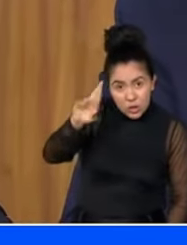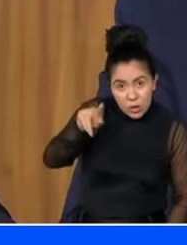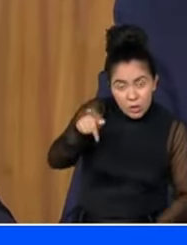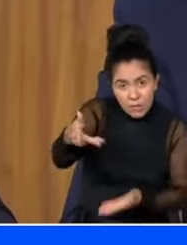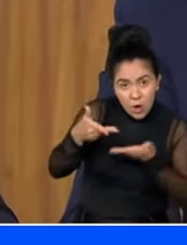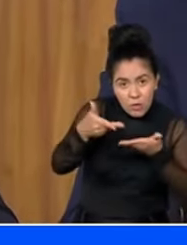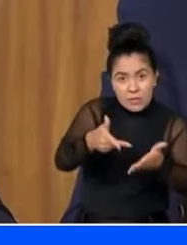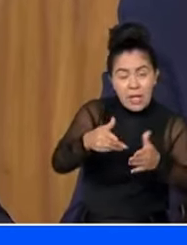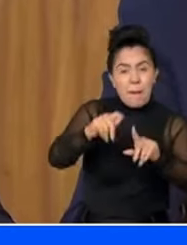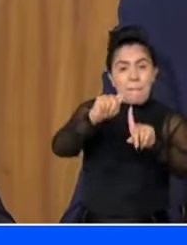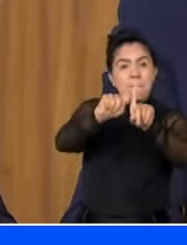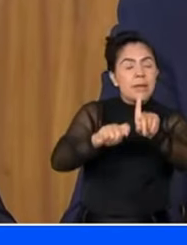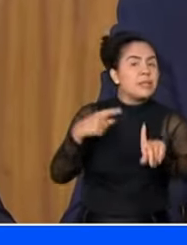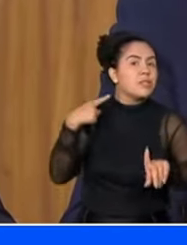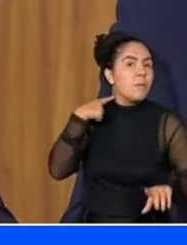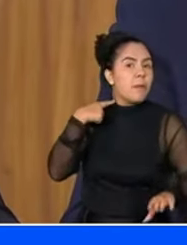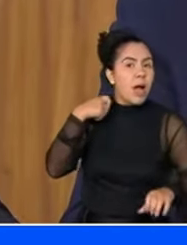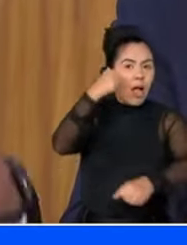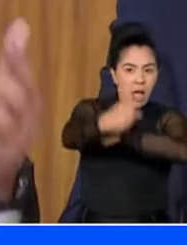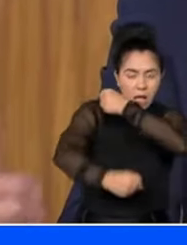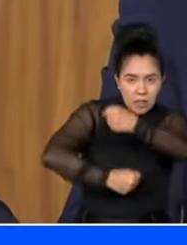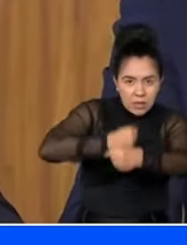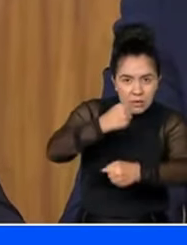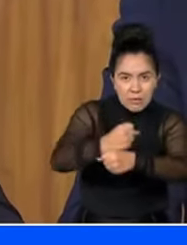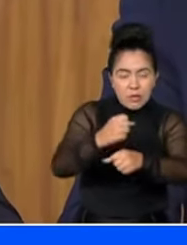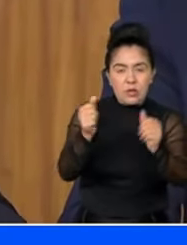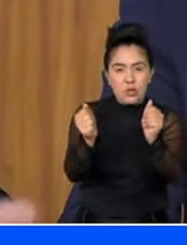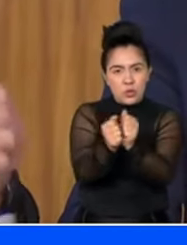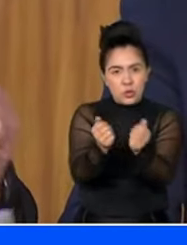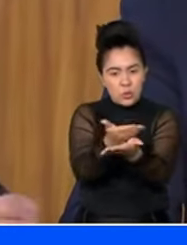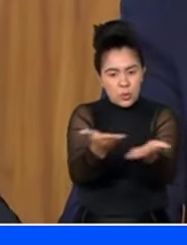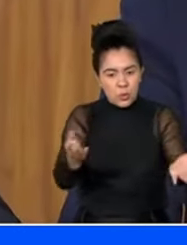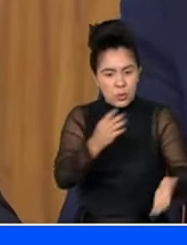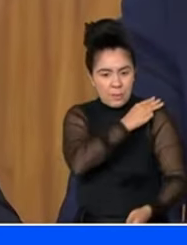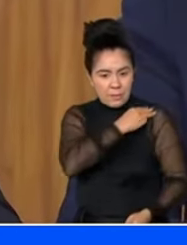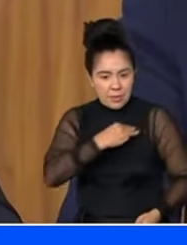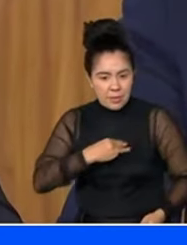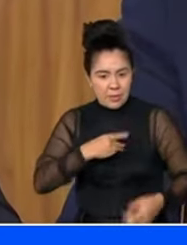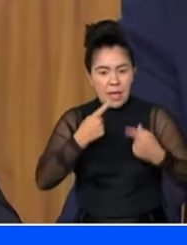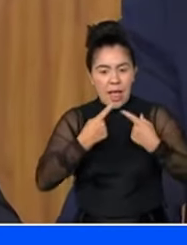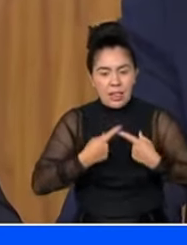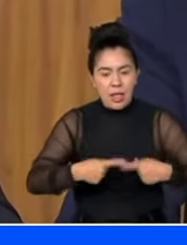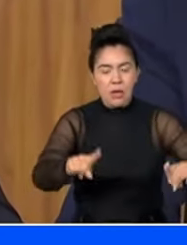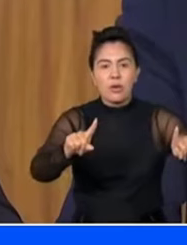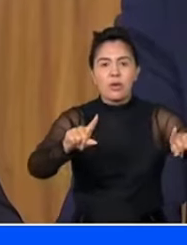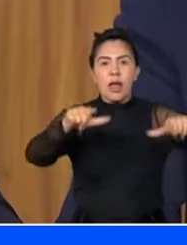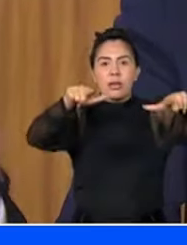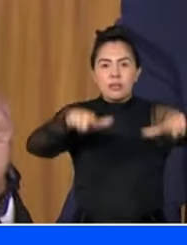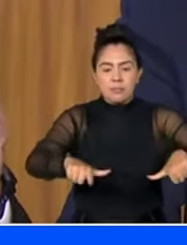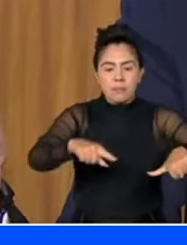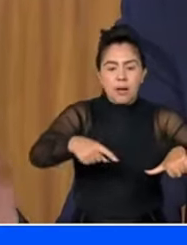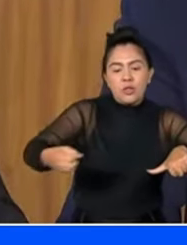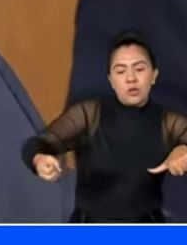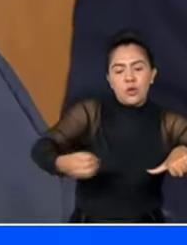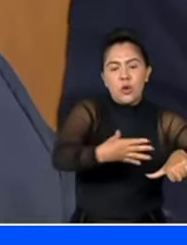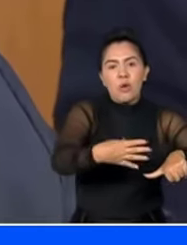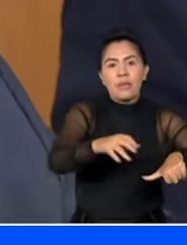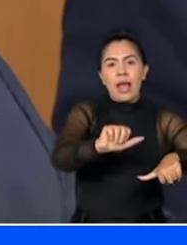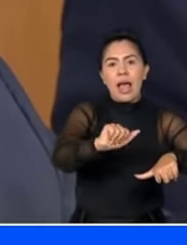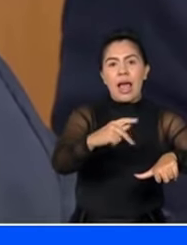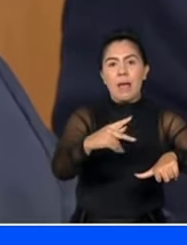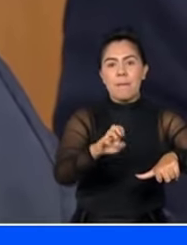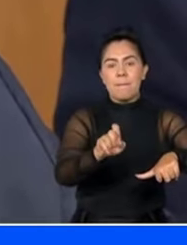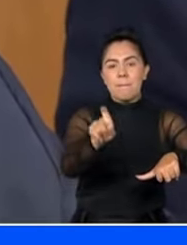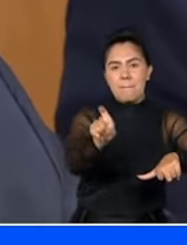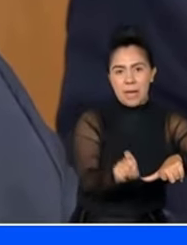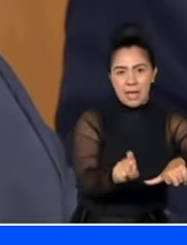vem, junto com o nosso vice-presidente e ministro e os demais ministros, para inaugurar a nova sede da Apex, que não tem até hoje. A gente gasta